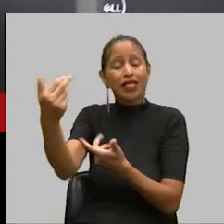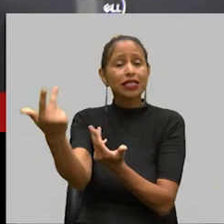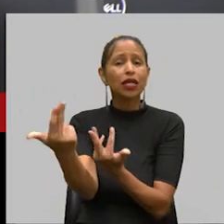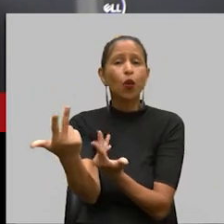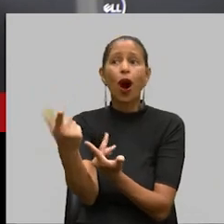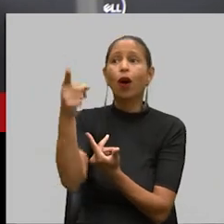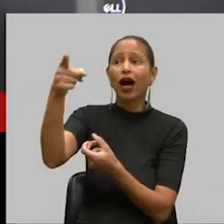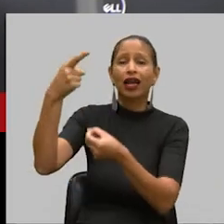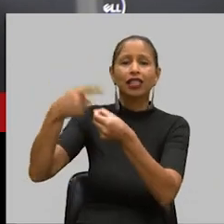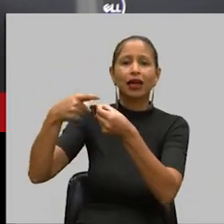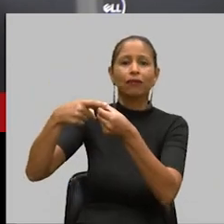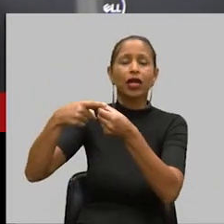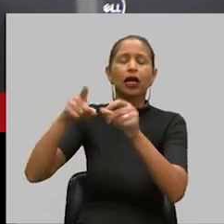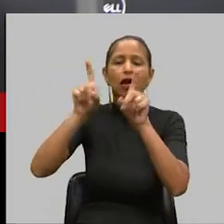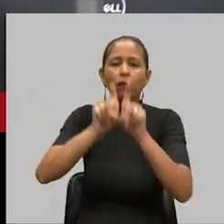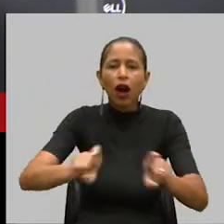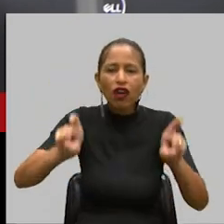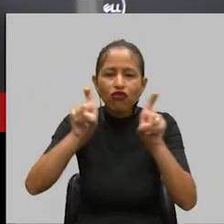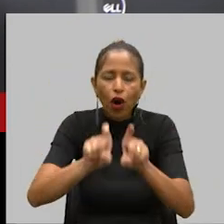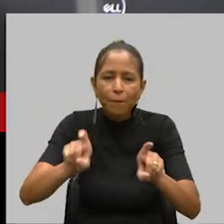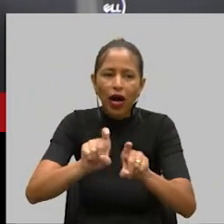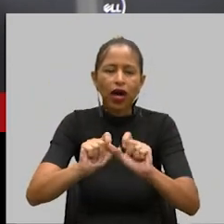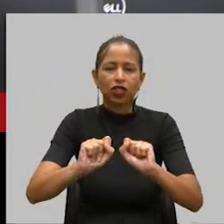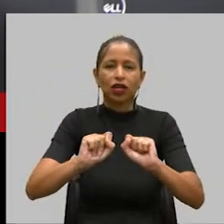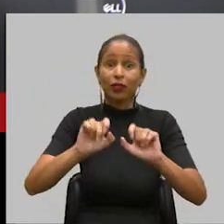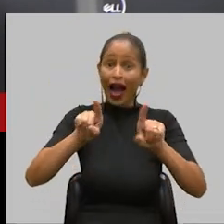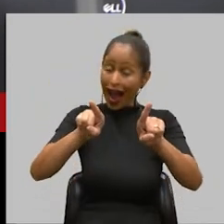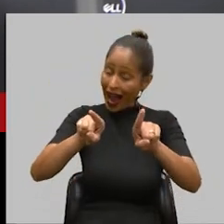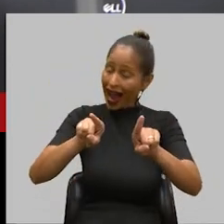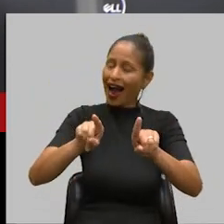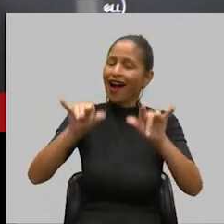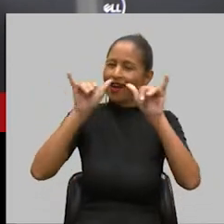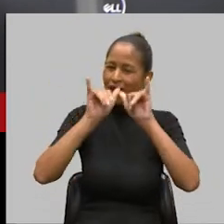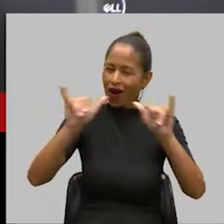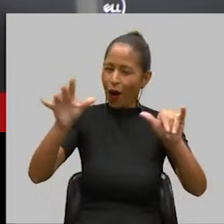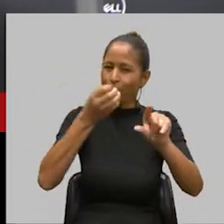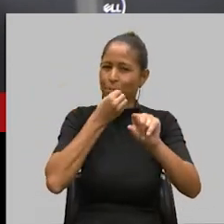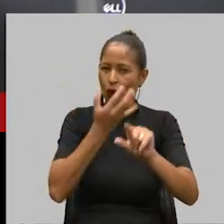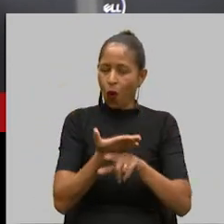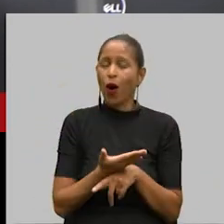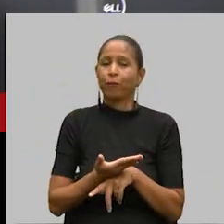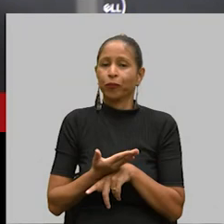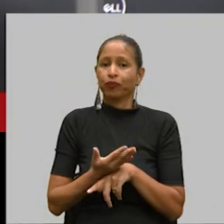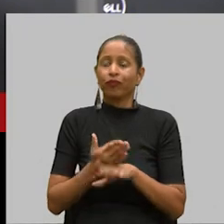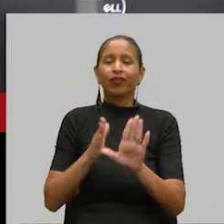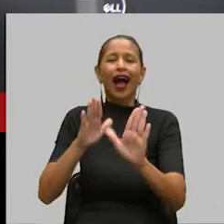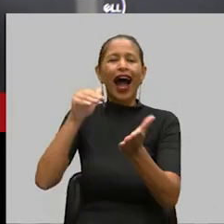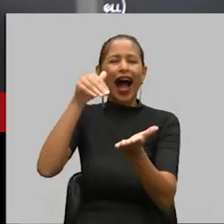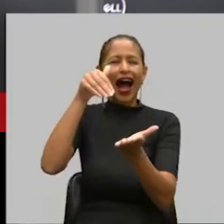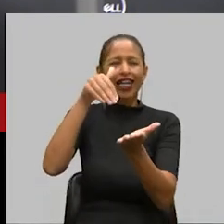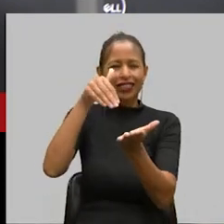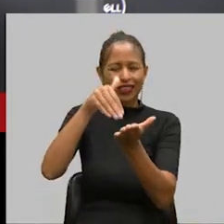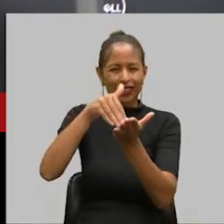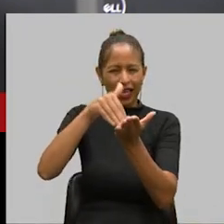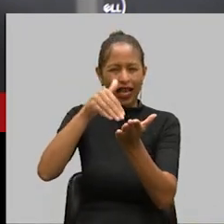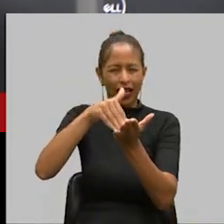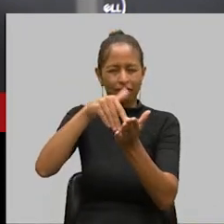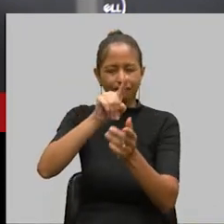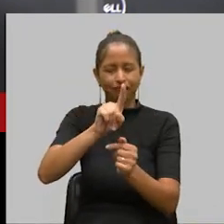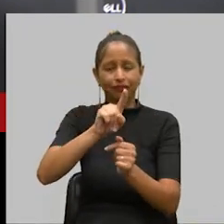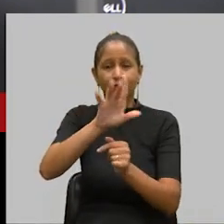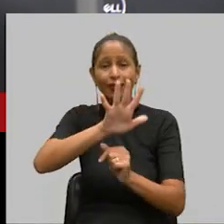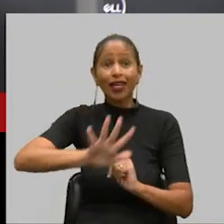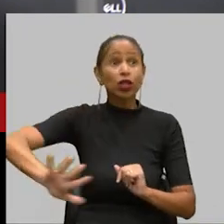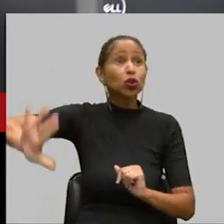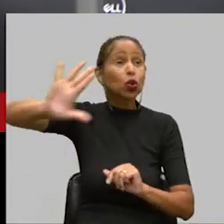mesma tanto de informática uma boa notícia também nós vamos ter no até o final do governo presidente Lula em todas